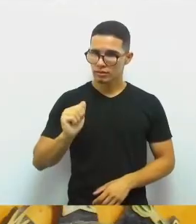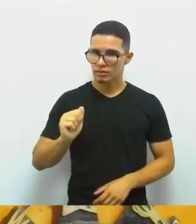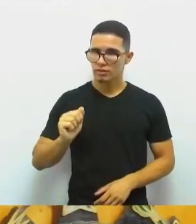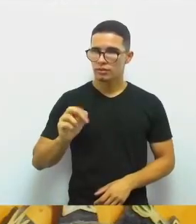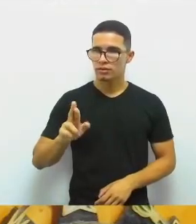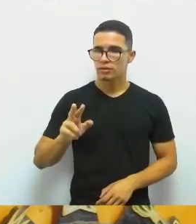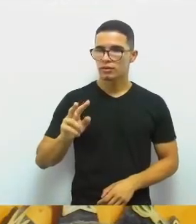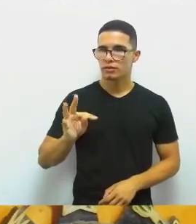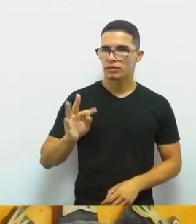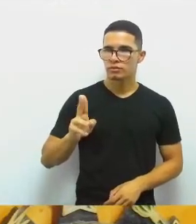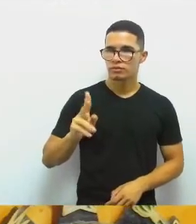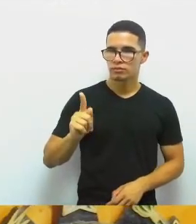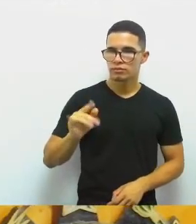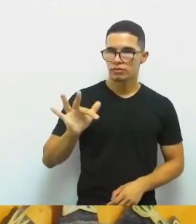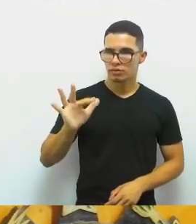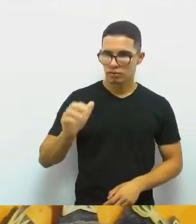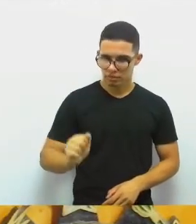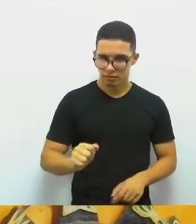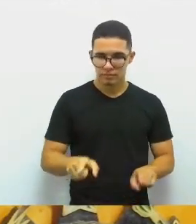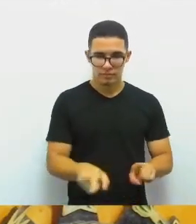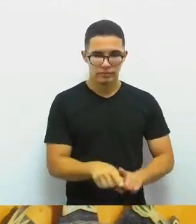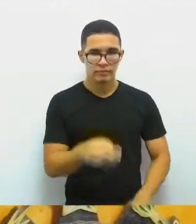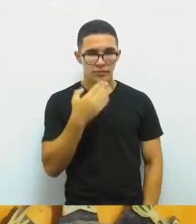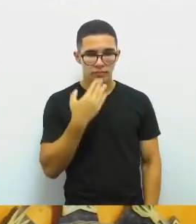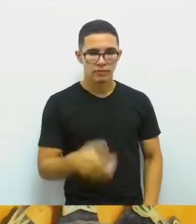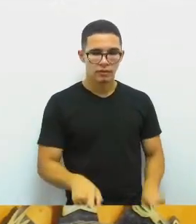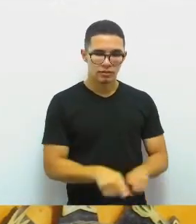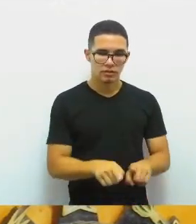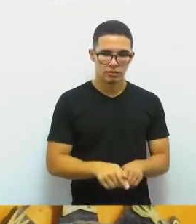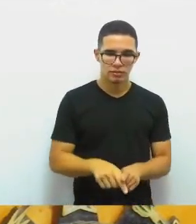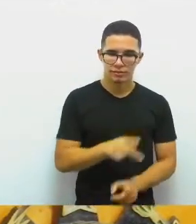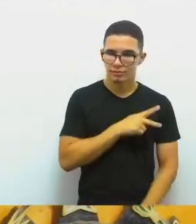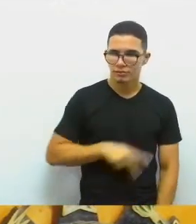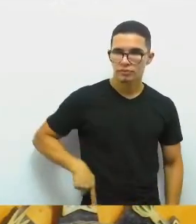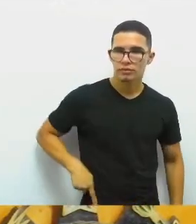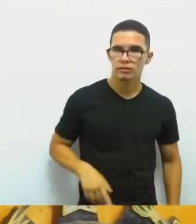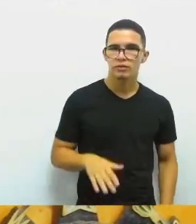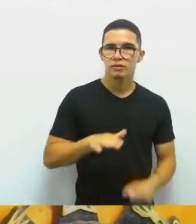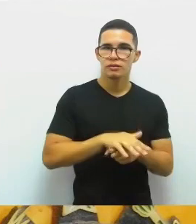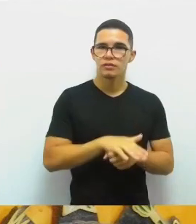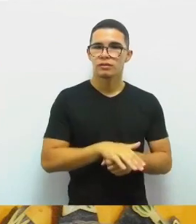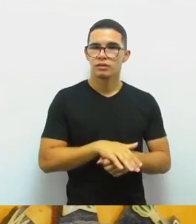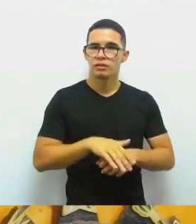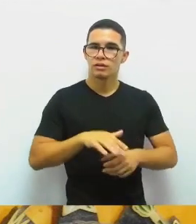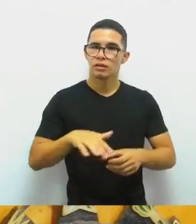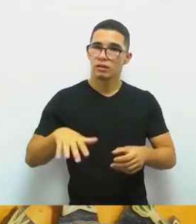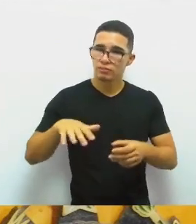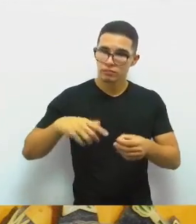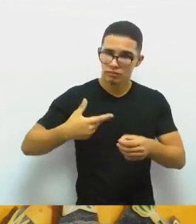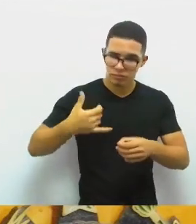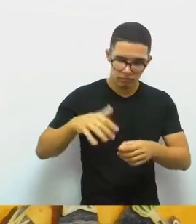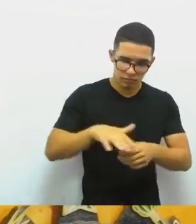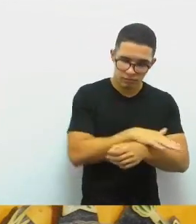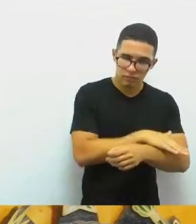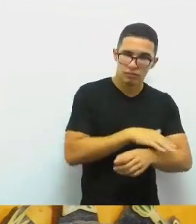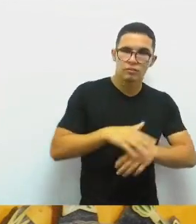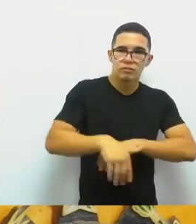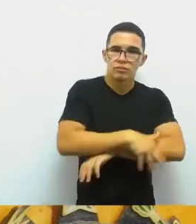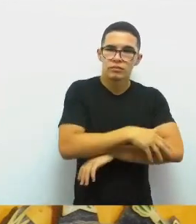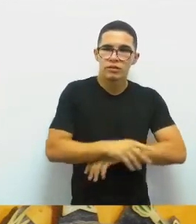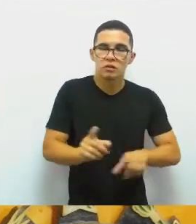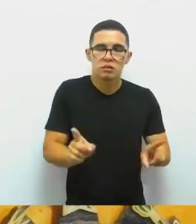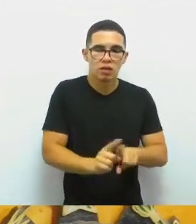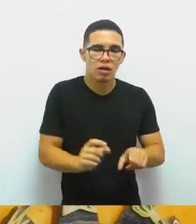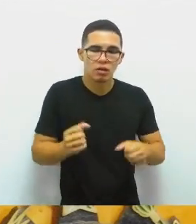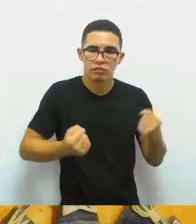3477, indicando ao prefeito municipal Operação Tapa Buraco, na Rua Marquês do Maranhão, local onde o ônibus faz o